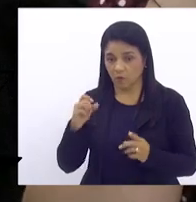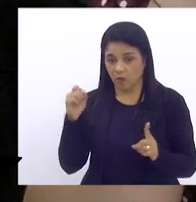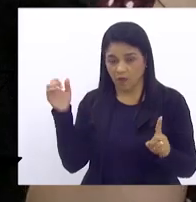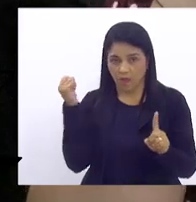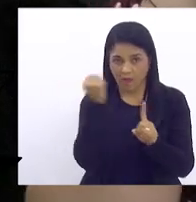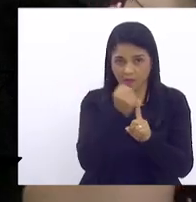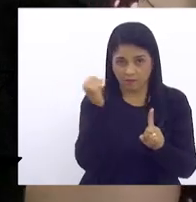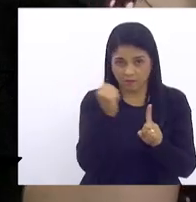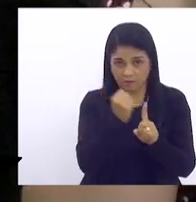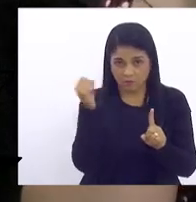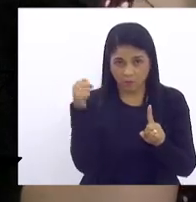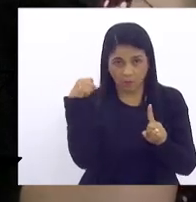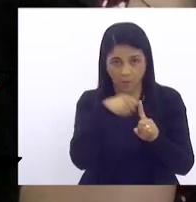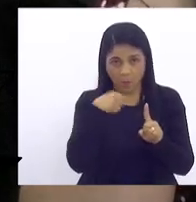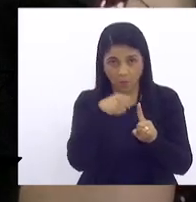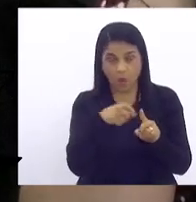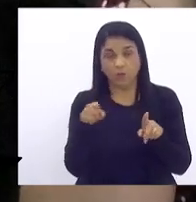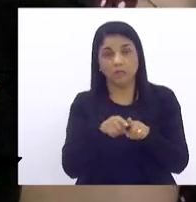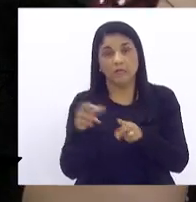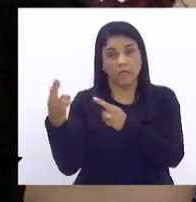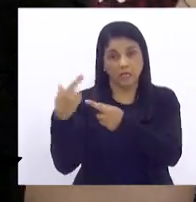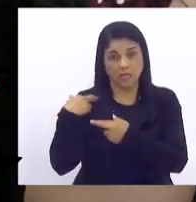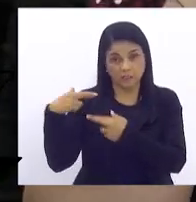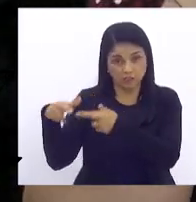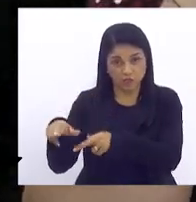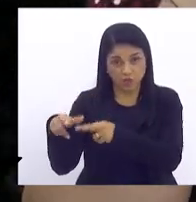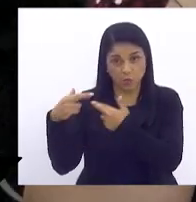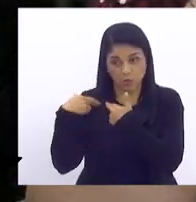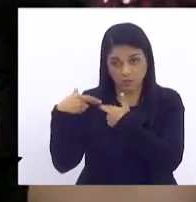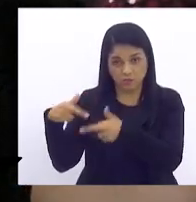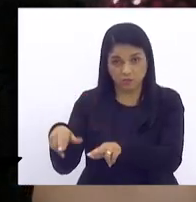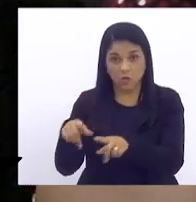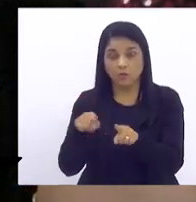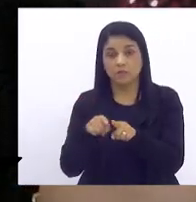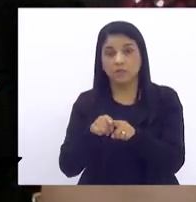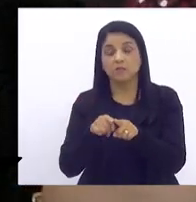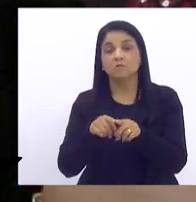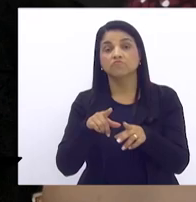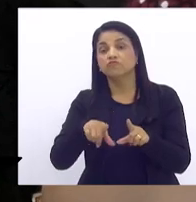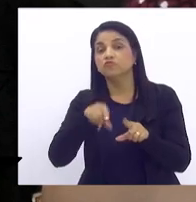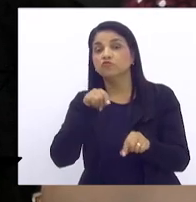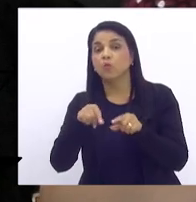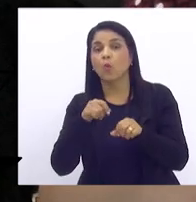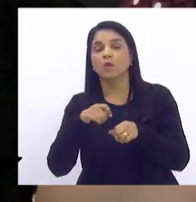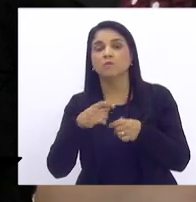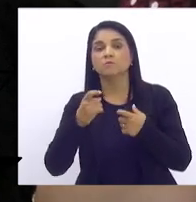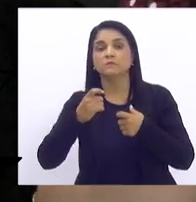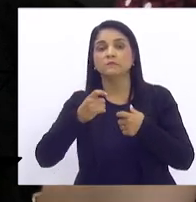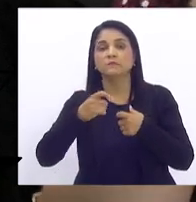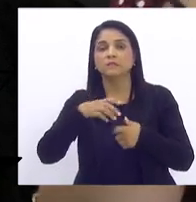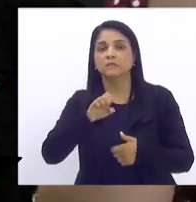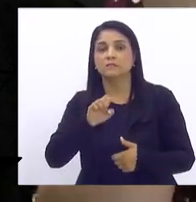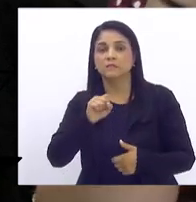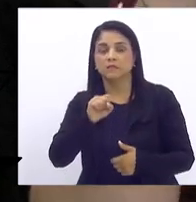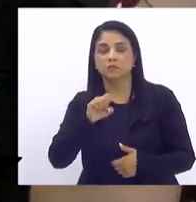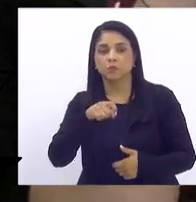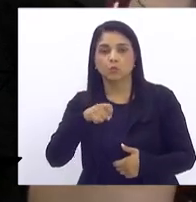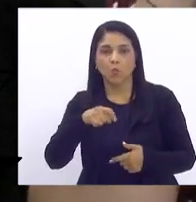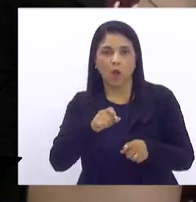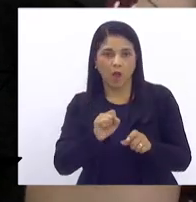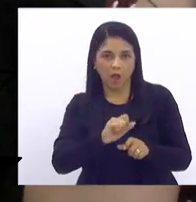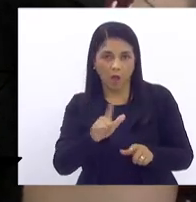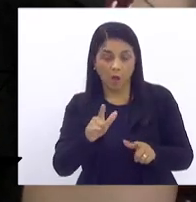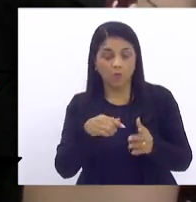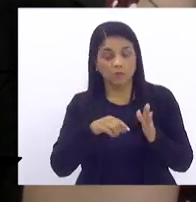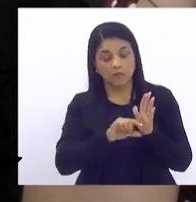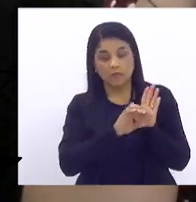e orientação sexual. E na C, dados do agressor também, idade, etnia, raça, profissão. Então,